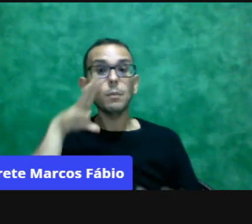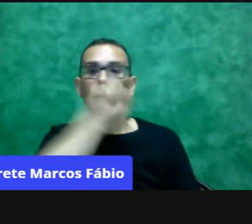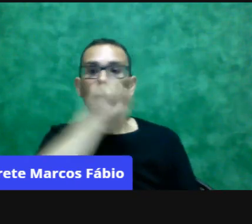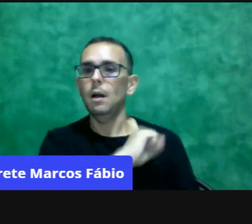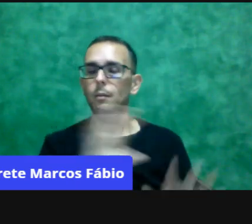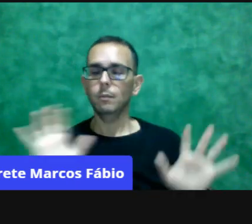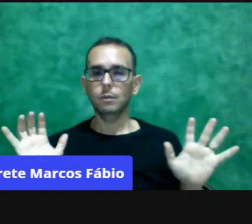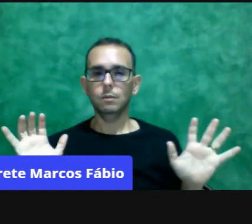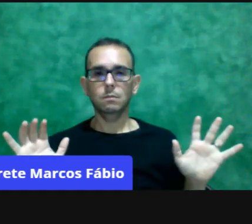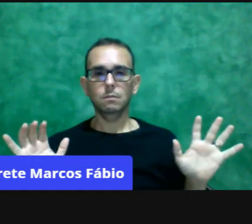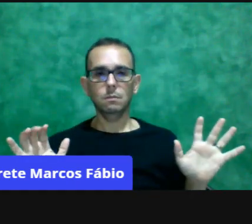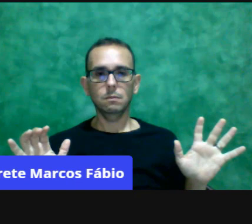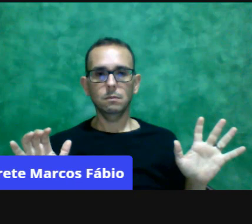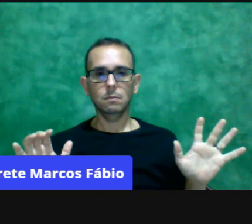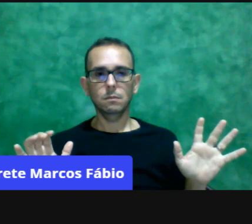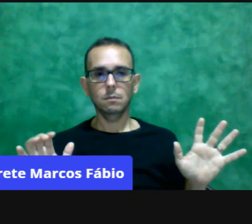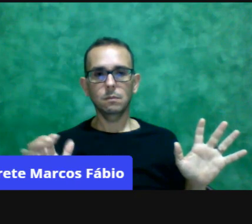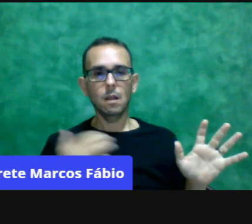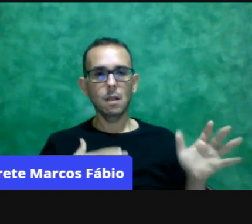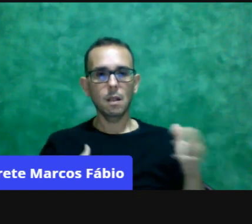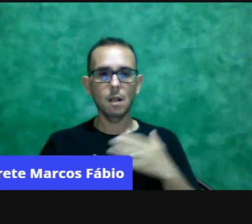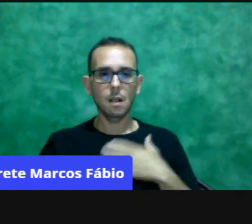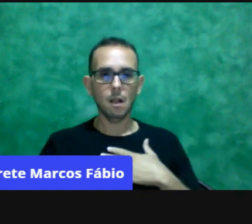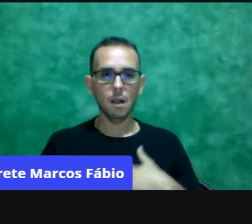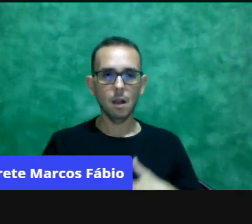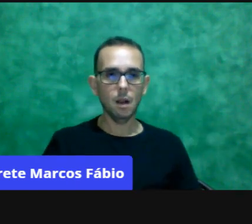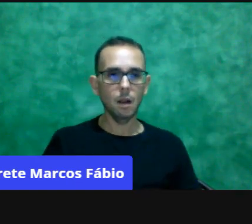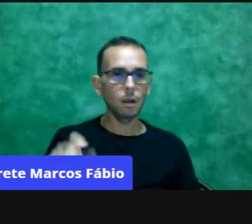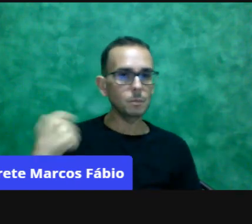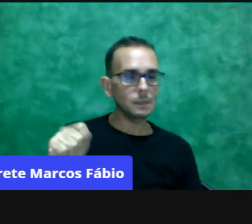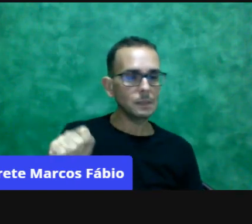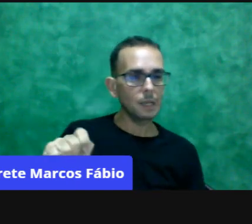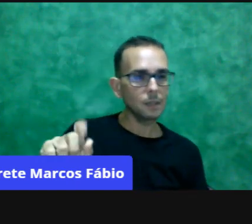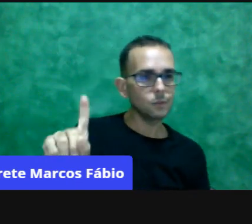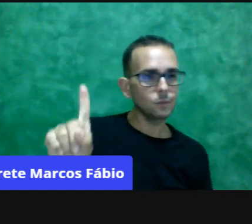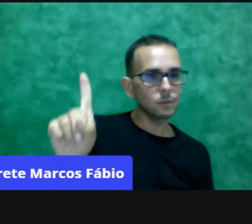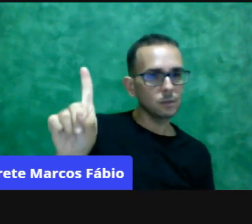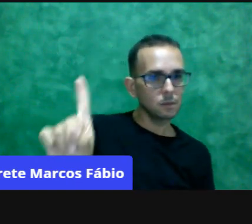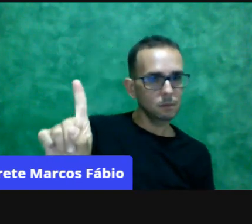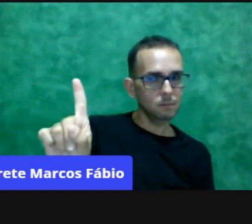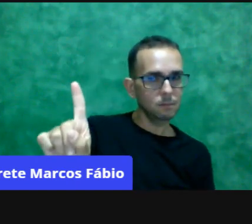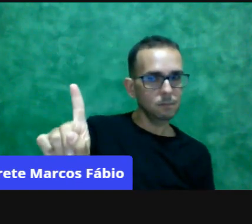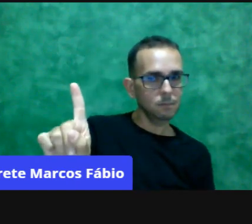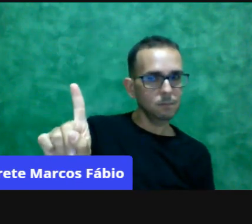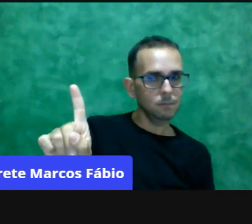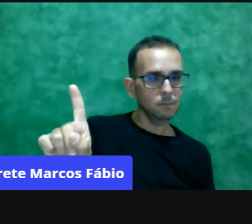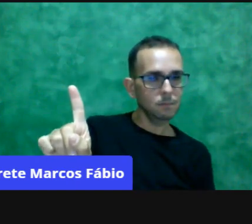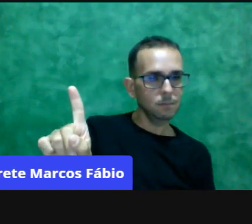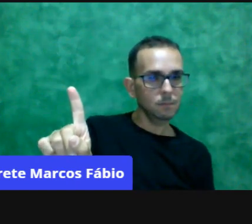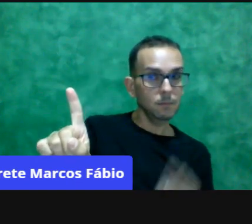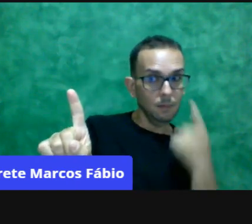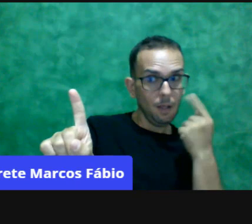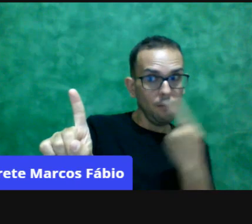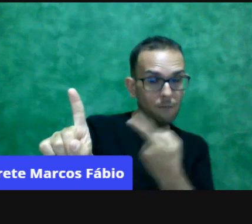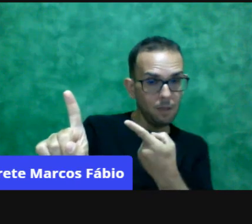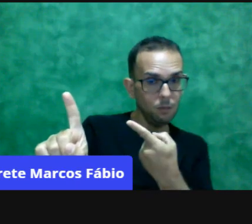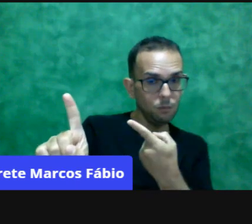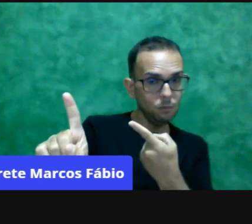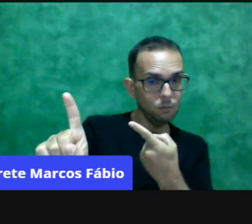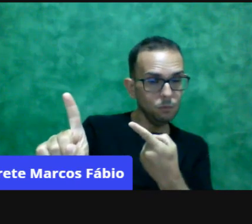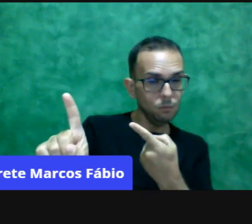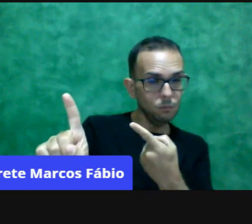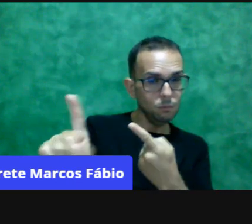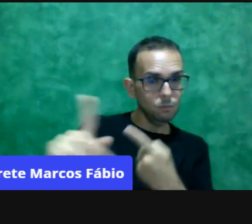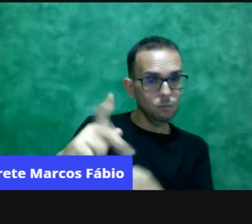rápido. Vamos ser mais calmos, olha a gente vai precisar de uma garrafa, tá vendo? Garrafa PET.